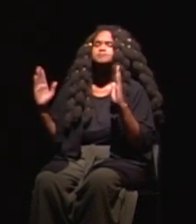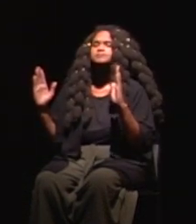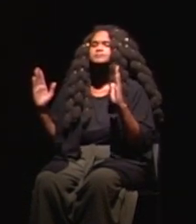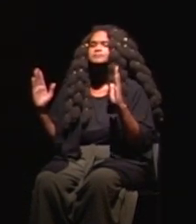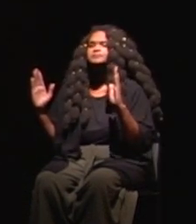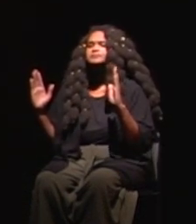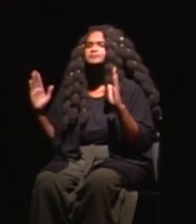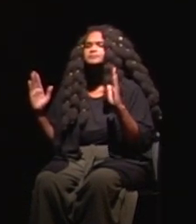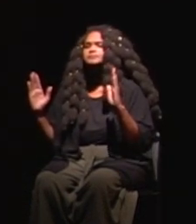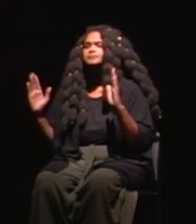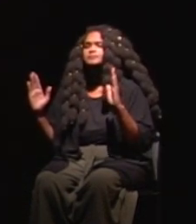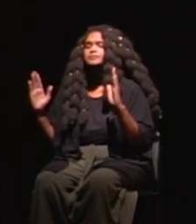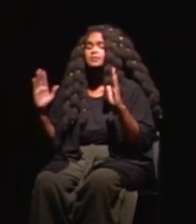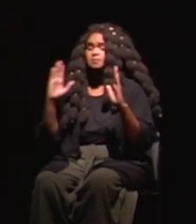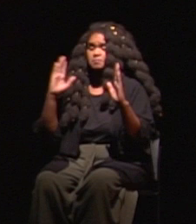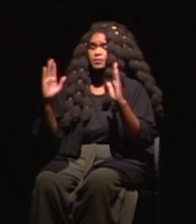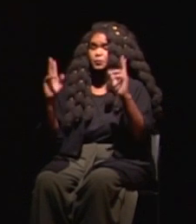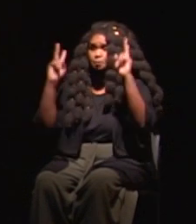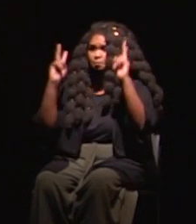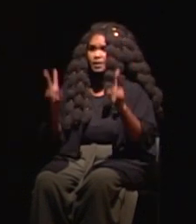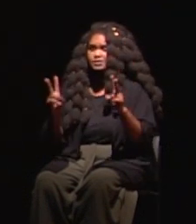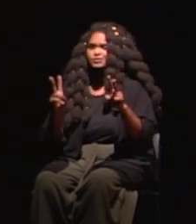que saiu a Constituição,